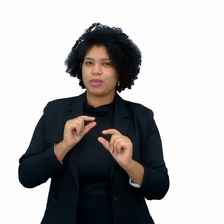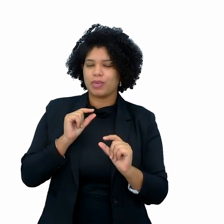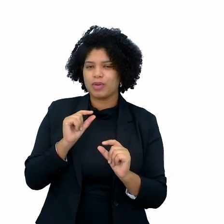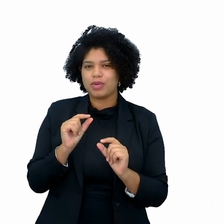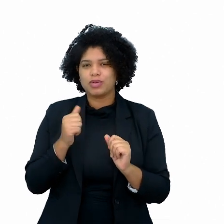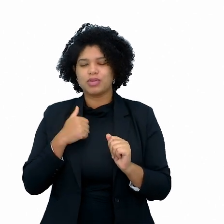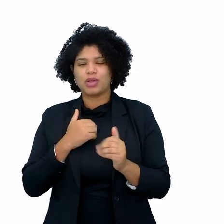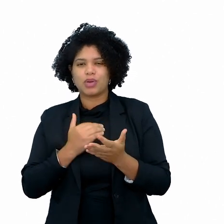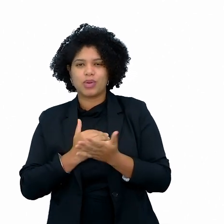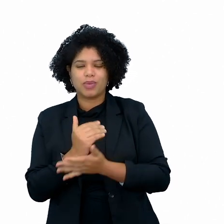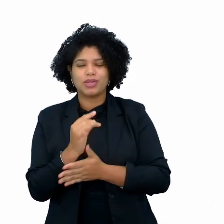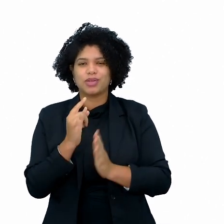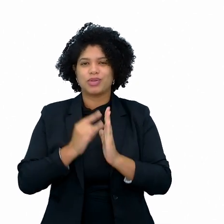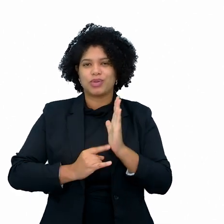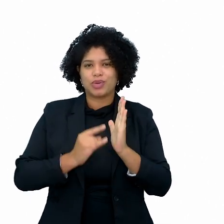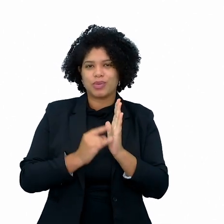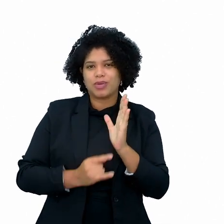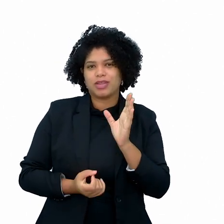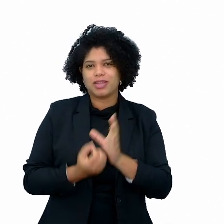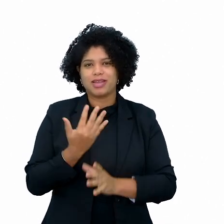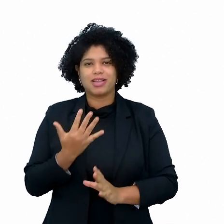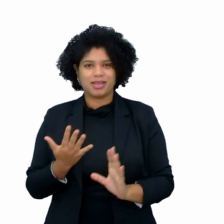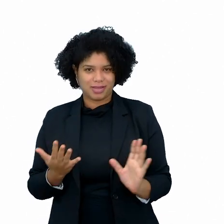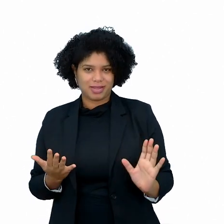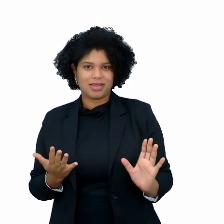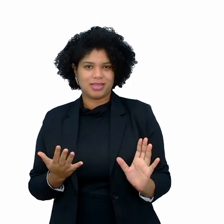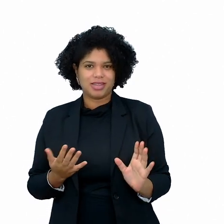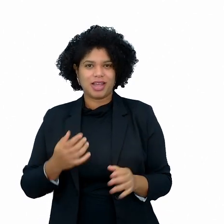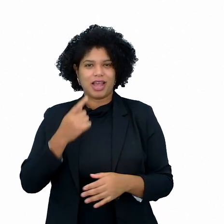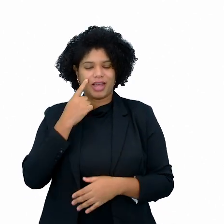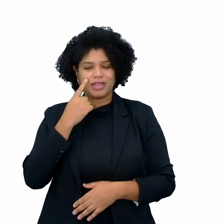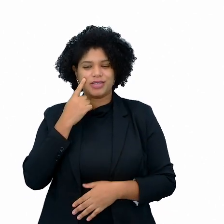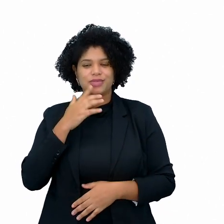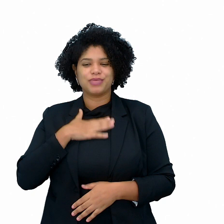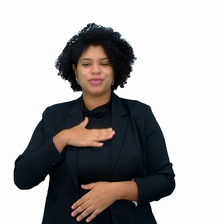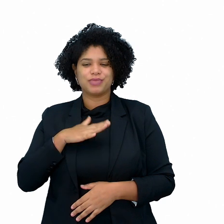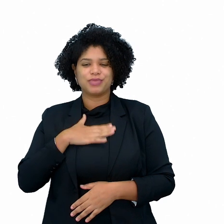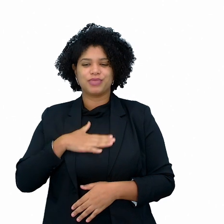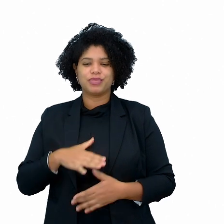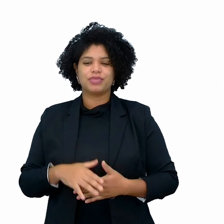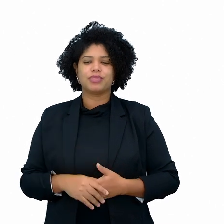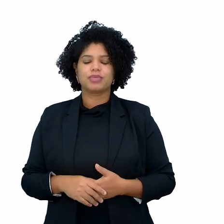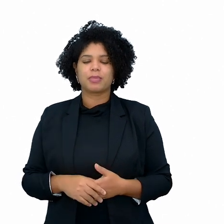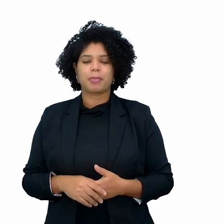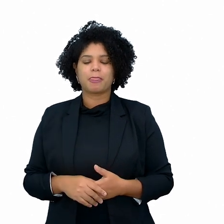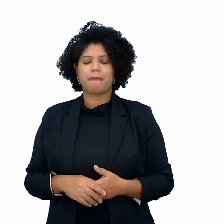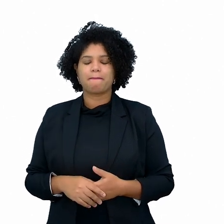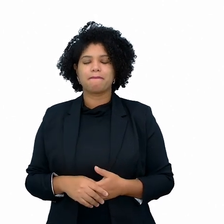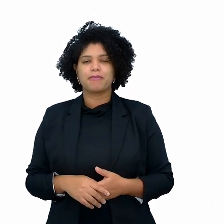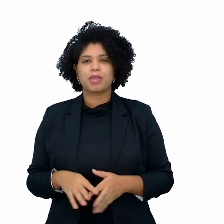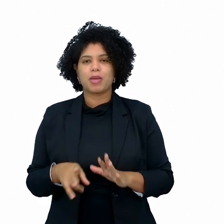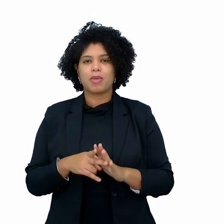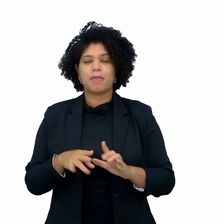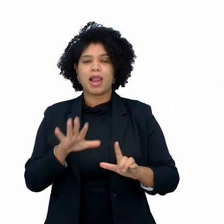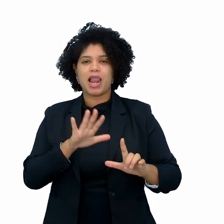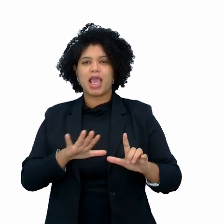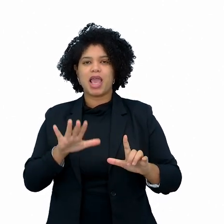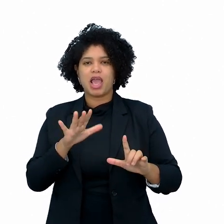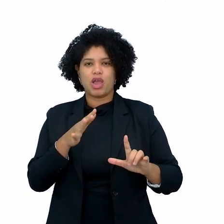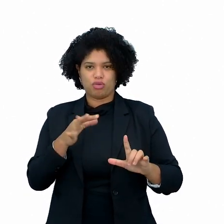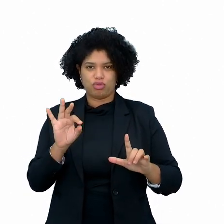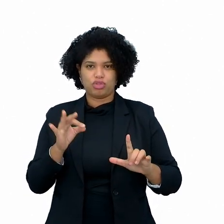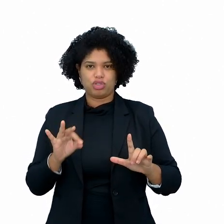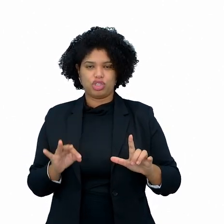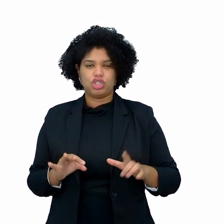cria documento, é tudo ele, todo o layout dele, as coisas como que eu